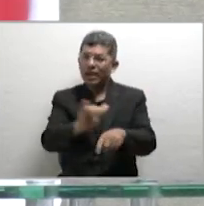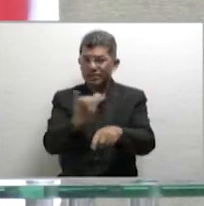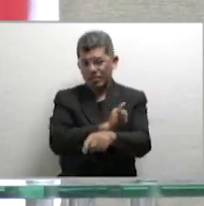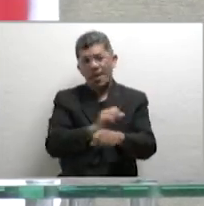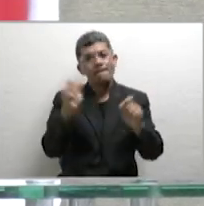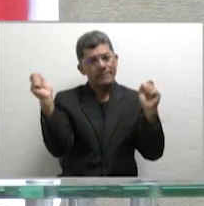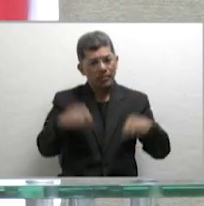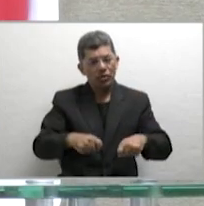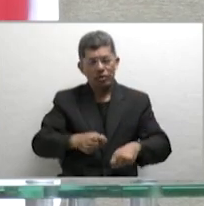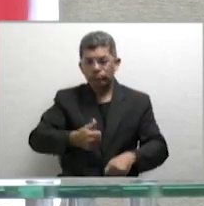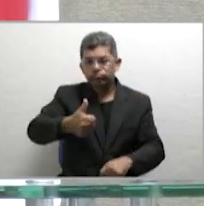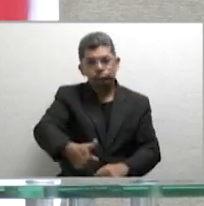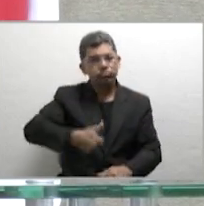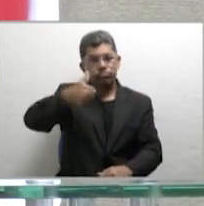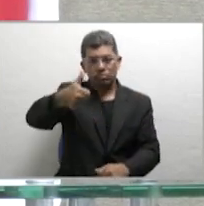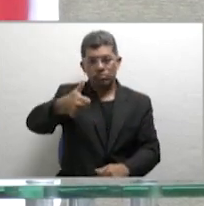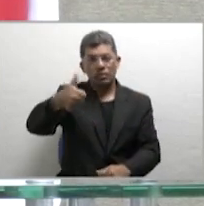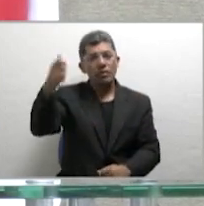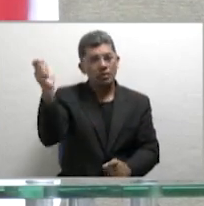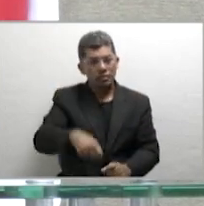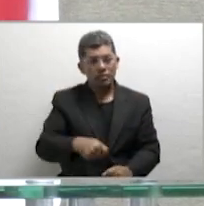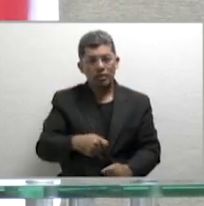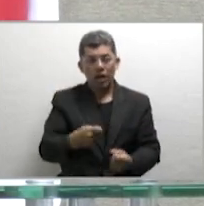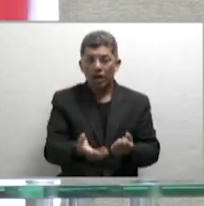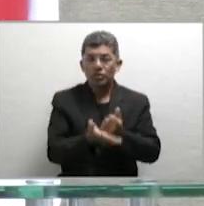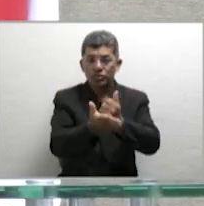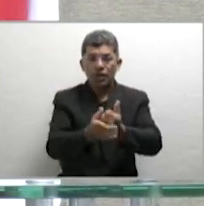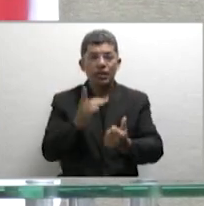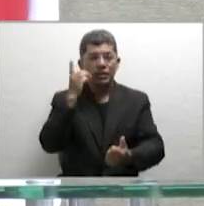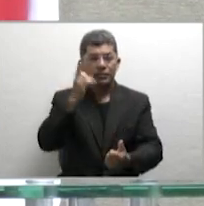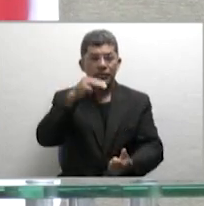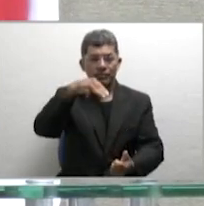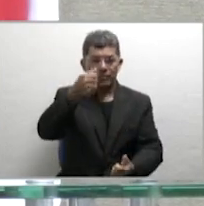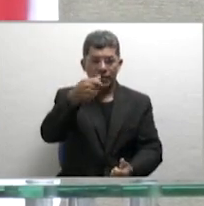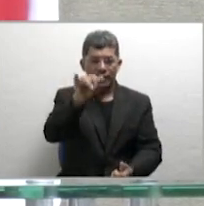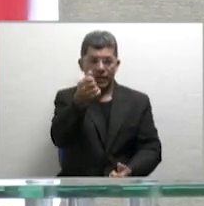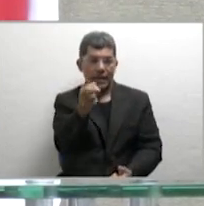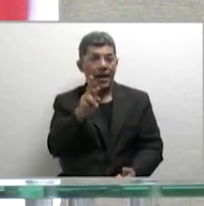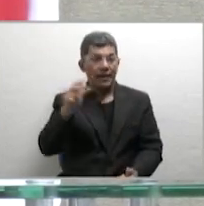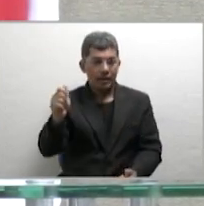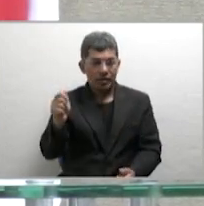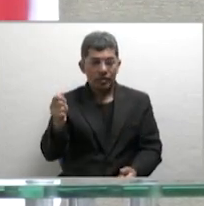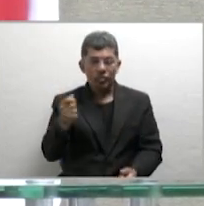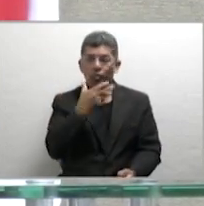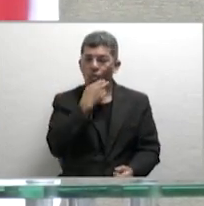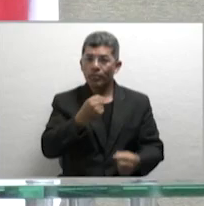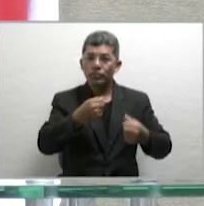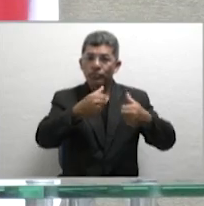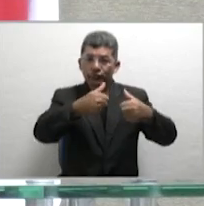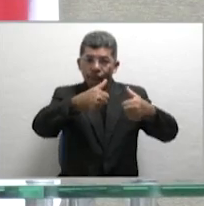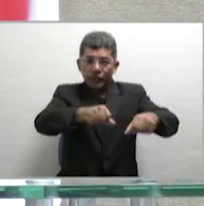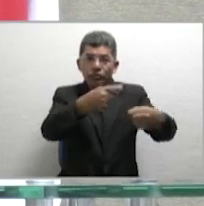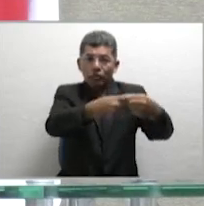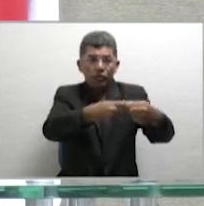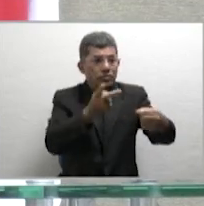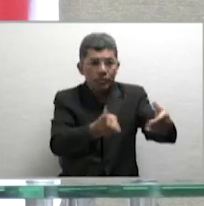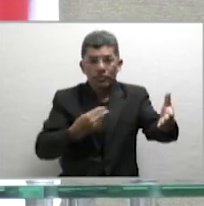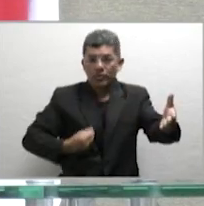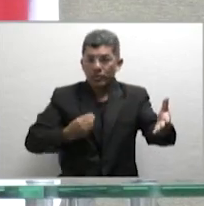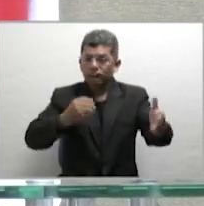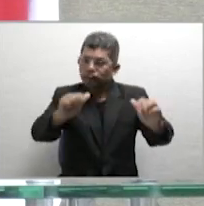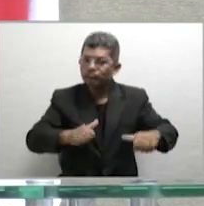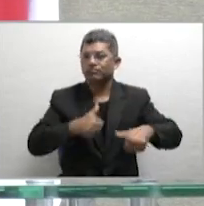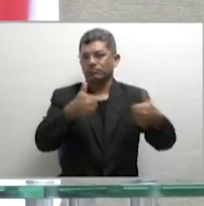de uma maneira positiva, contribuir, deputada Mayra, que o homem do interior continue no interior, tenha sucesso no